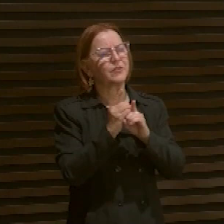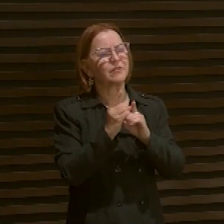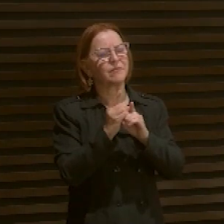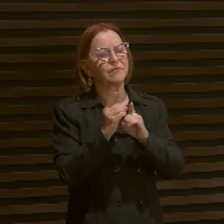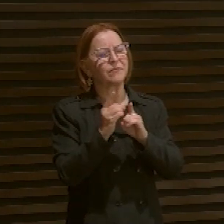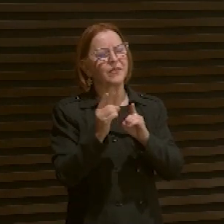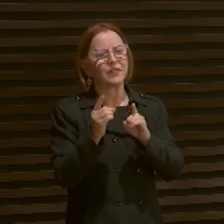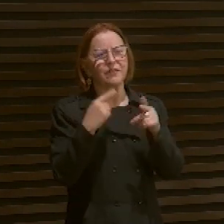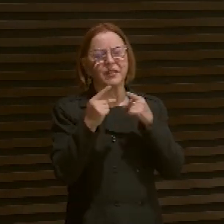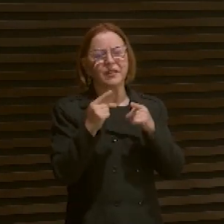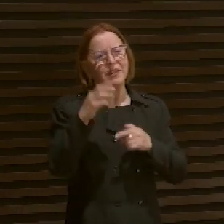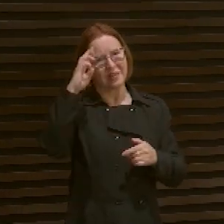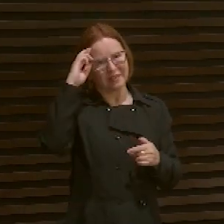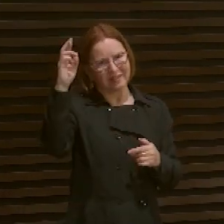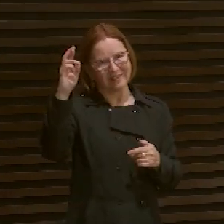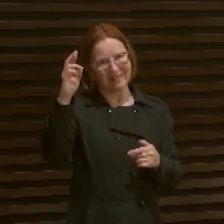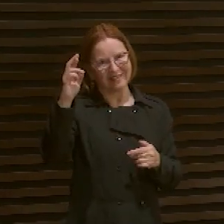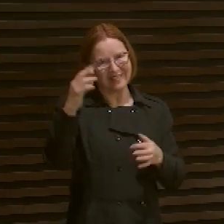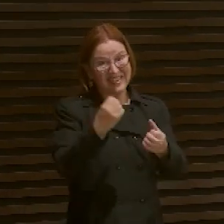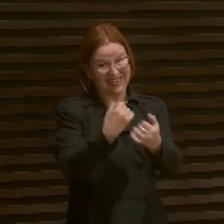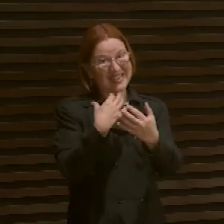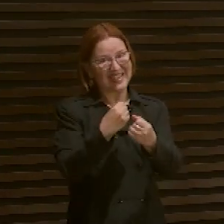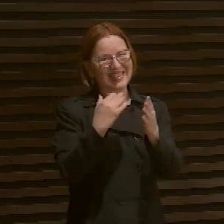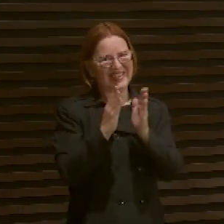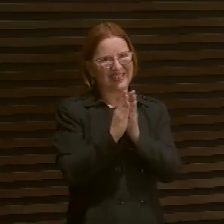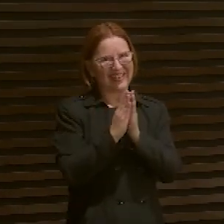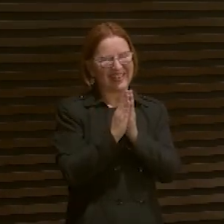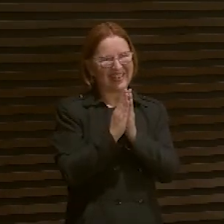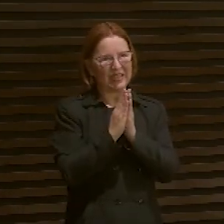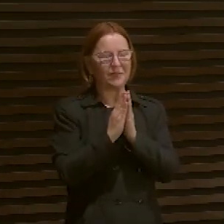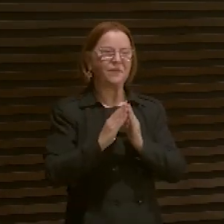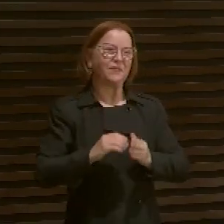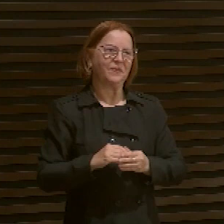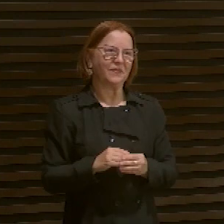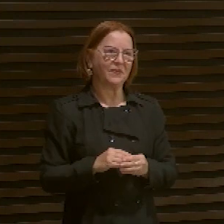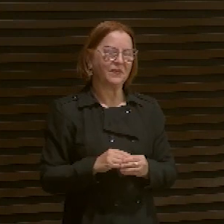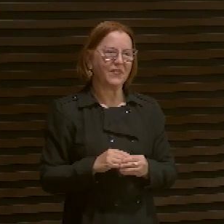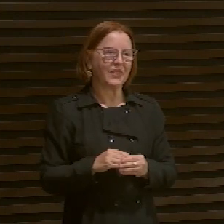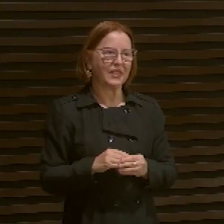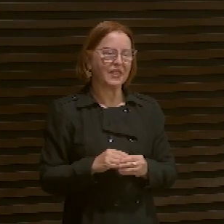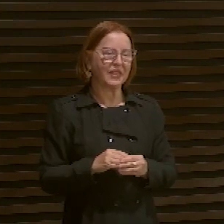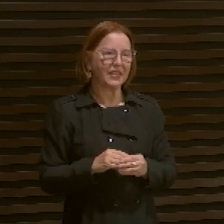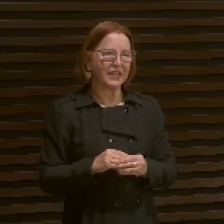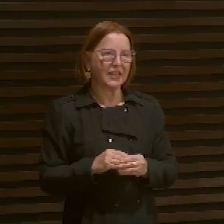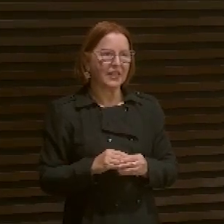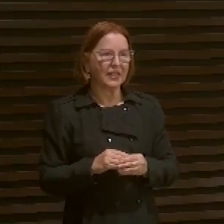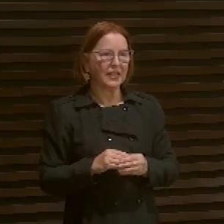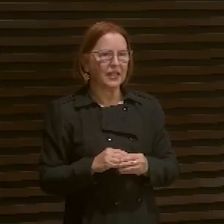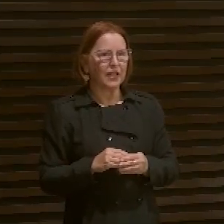Senhor, ensina-nos a orar. Em nenhum momento os discípulos chegam assim: Senhor, ensina-nos a fazer